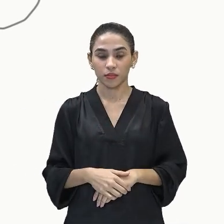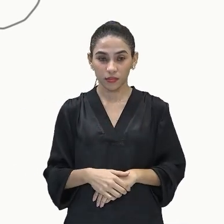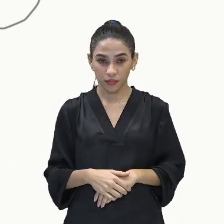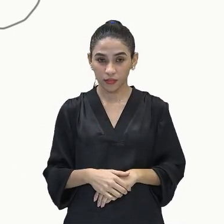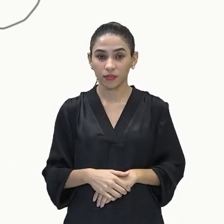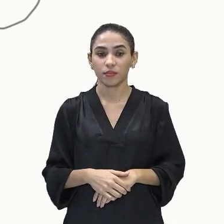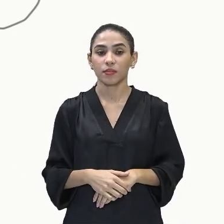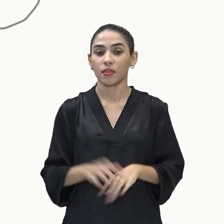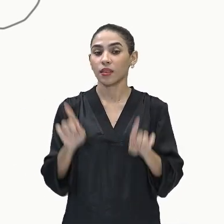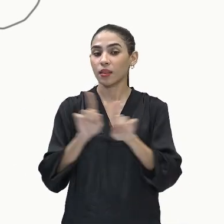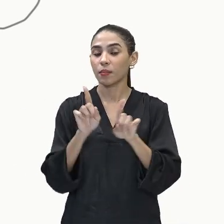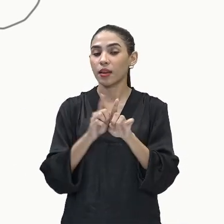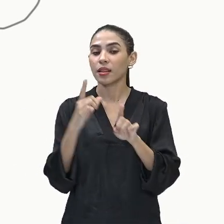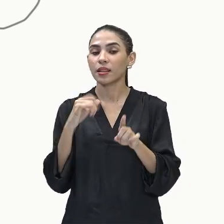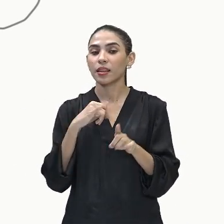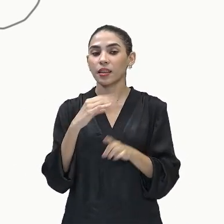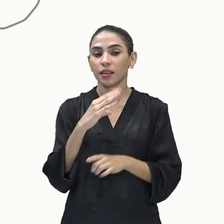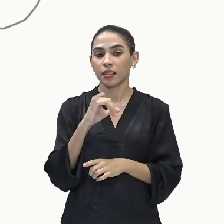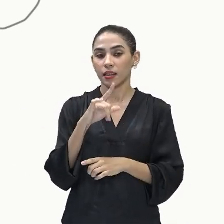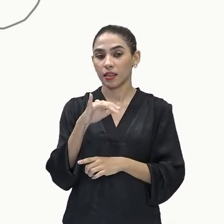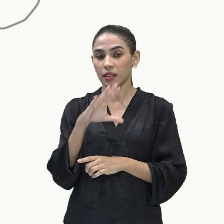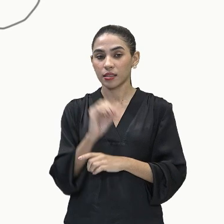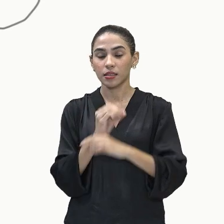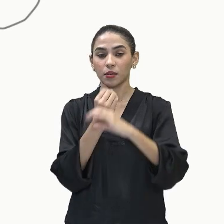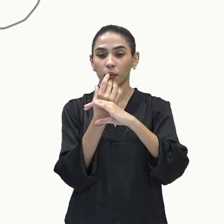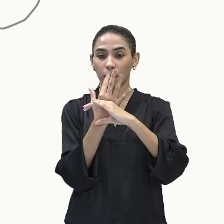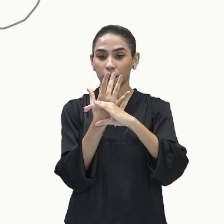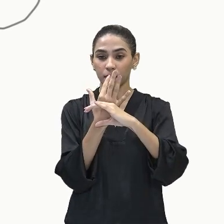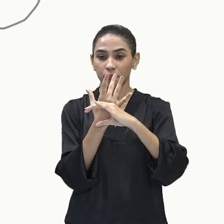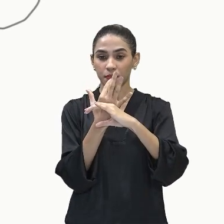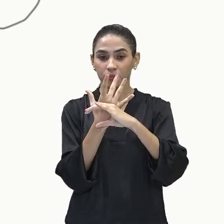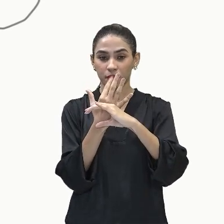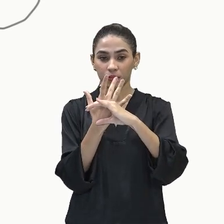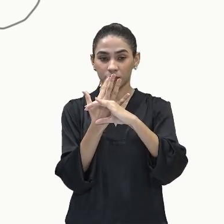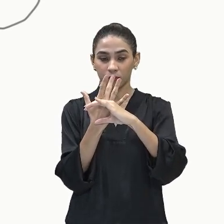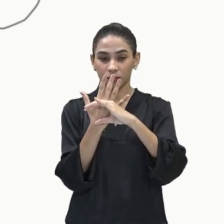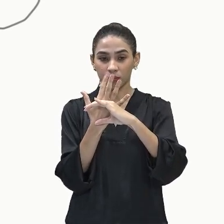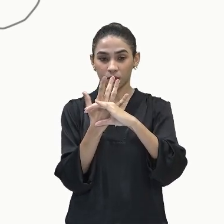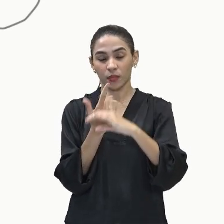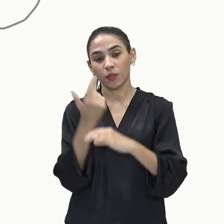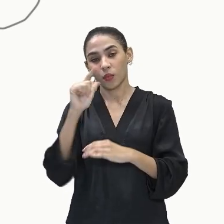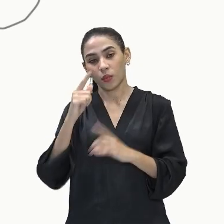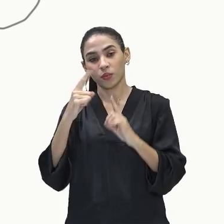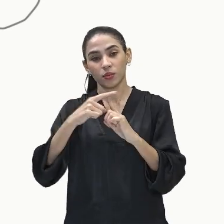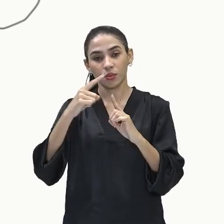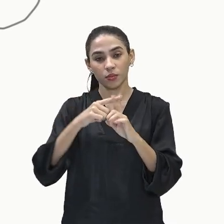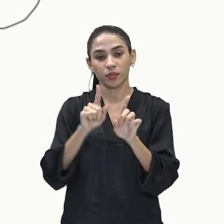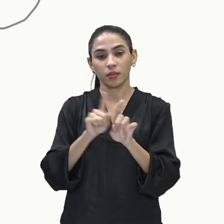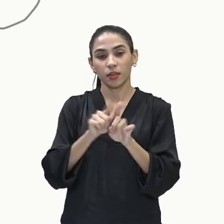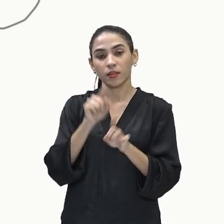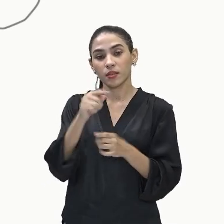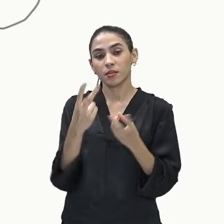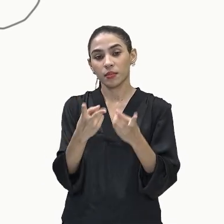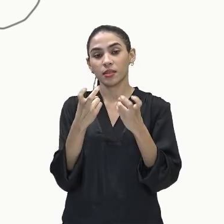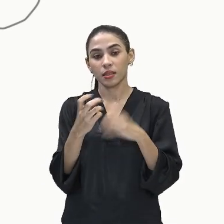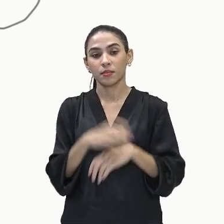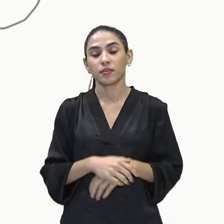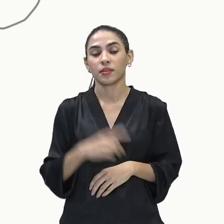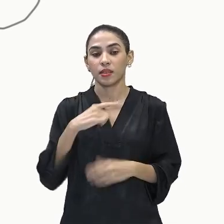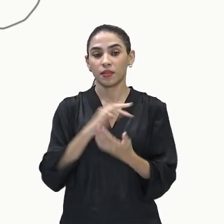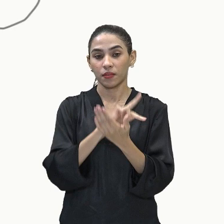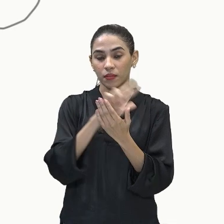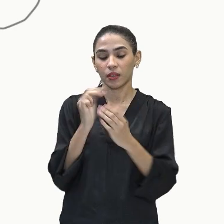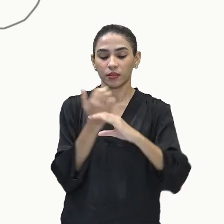a gente tem ainda a presença dos cílios. Aqui um outro exemplo de protozoário, né, que você observa aí que ele tem